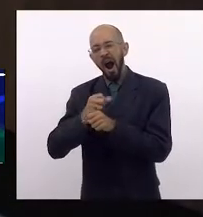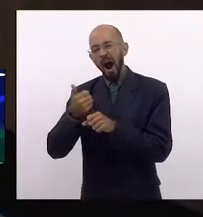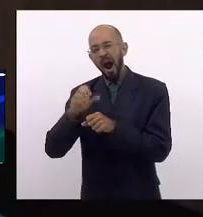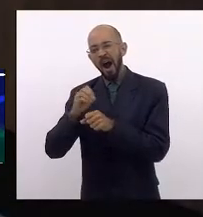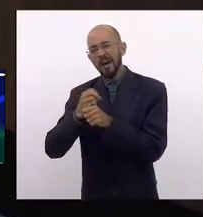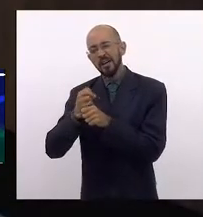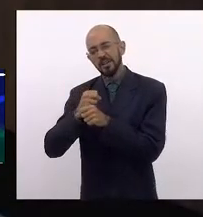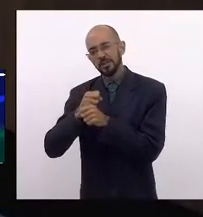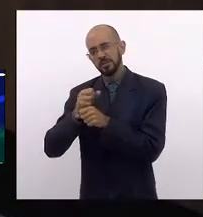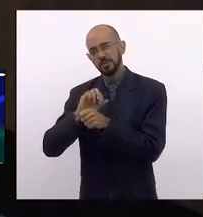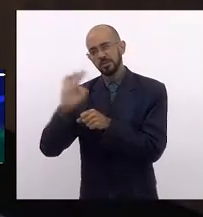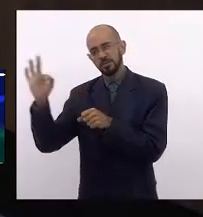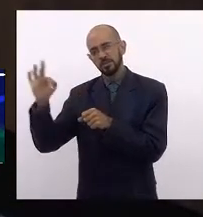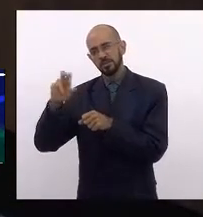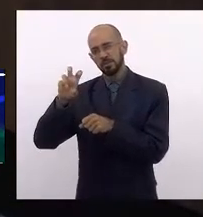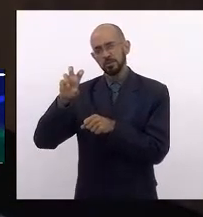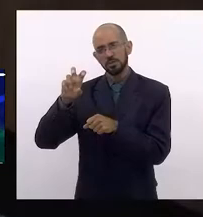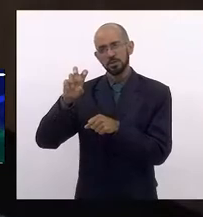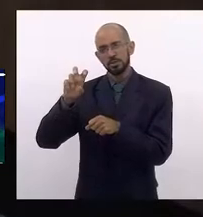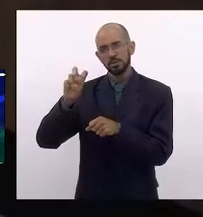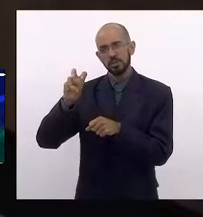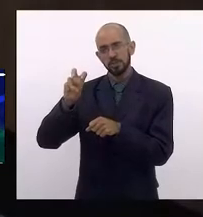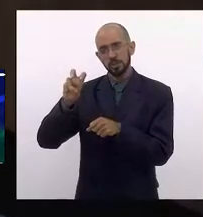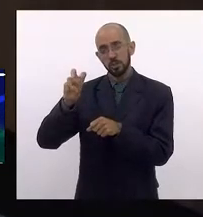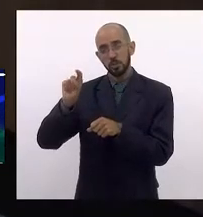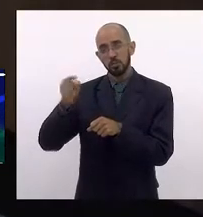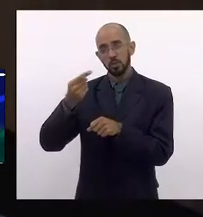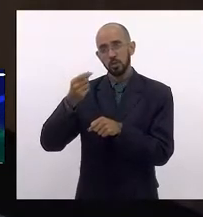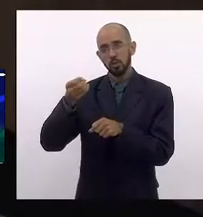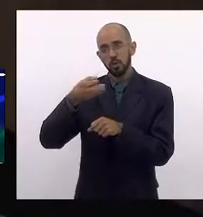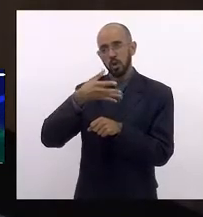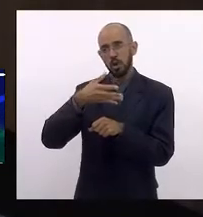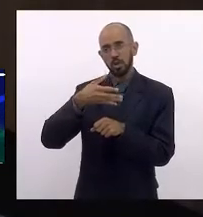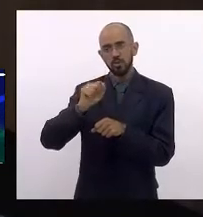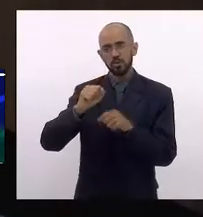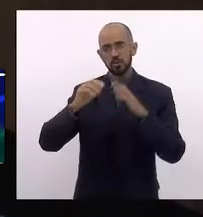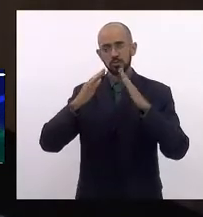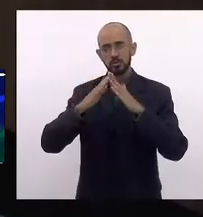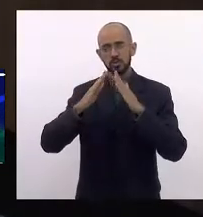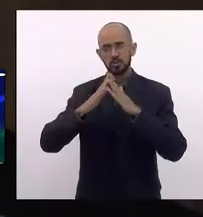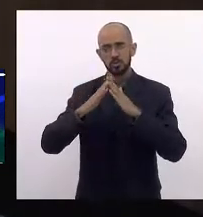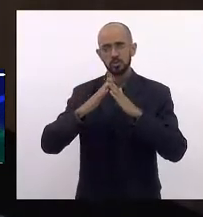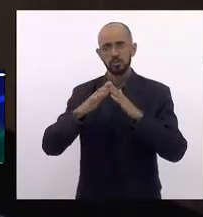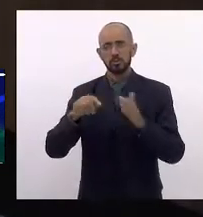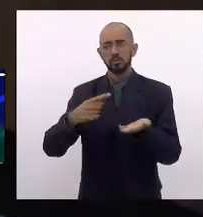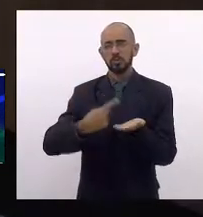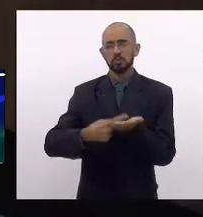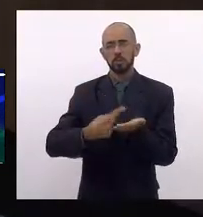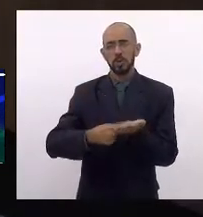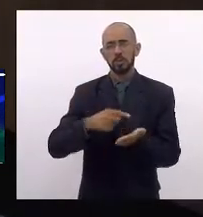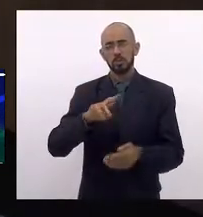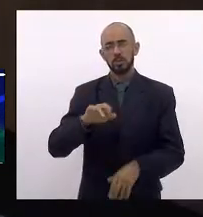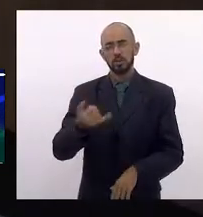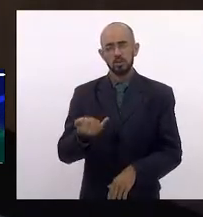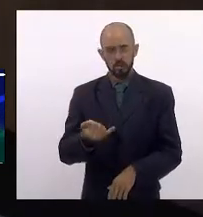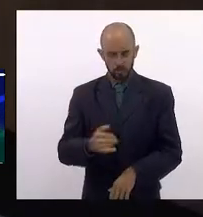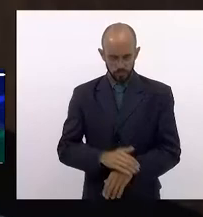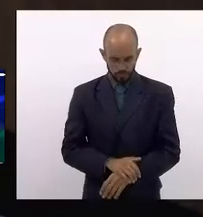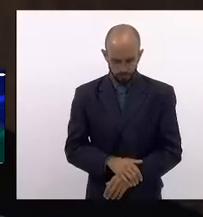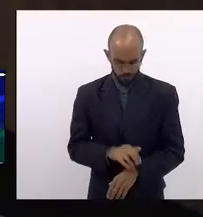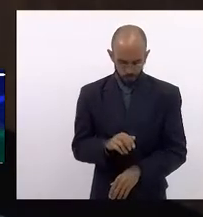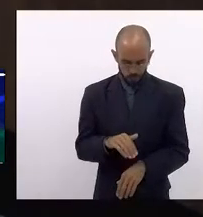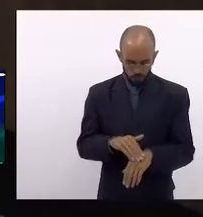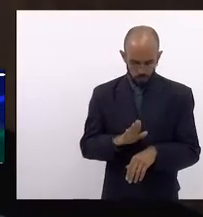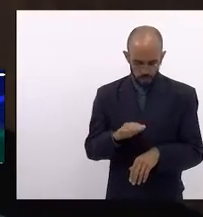mil novas habilitações Esse é o projeto que foi implantado no pacto RJ começando com a potencialidade mais 10